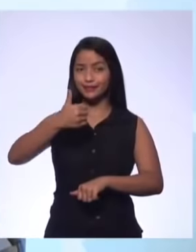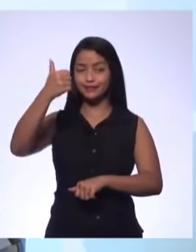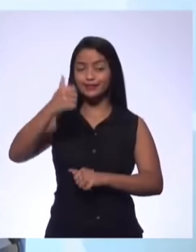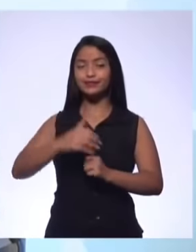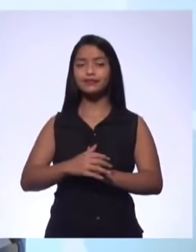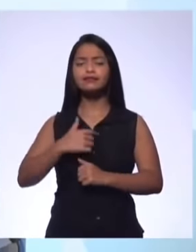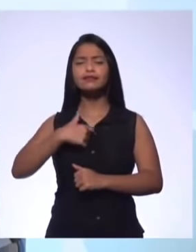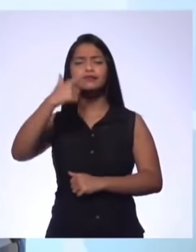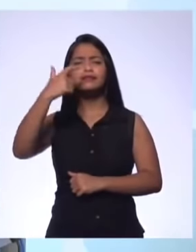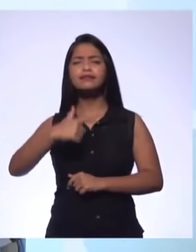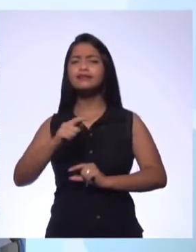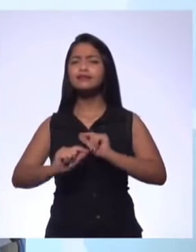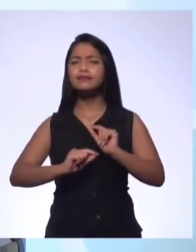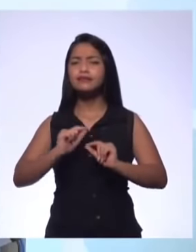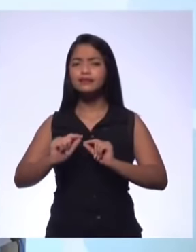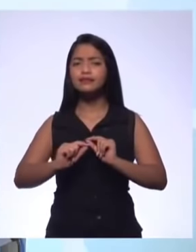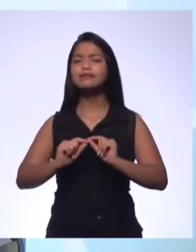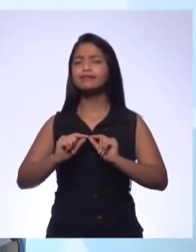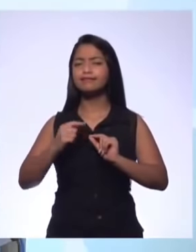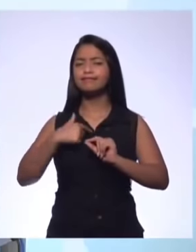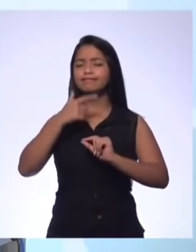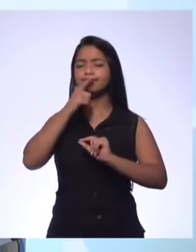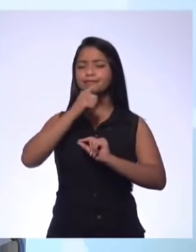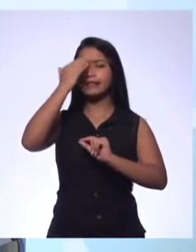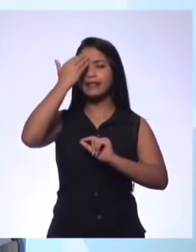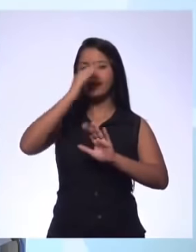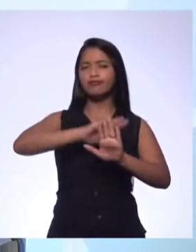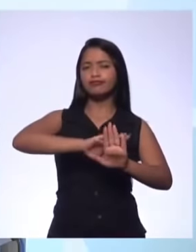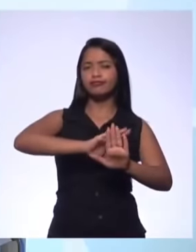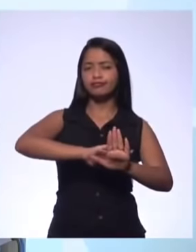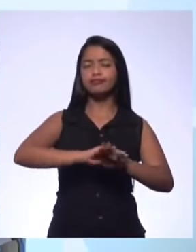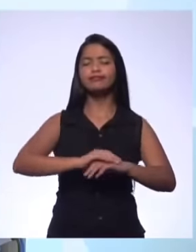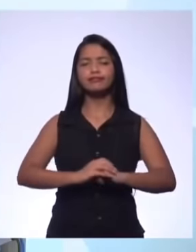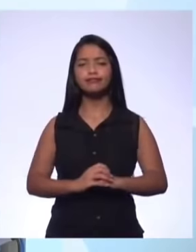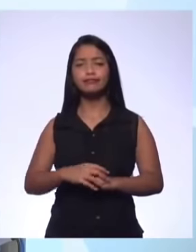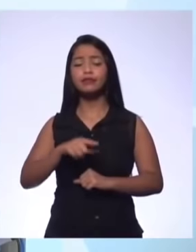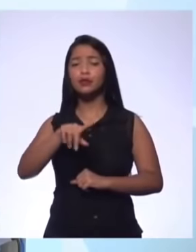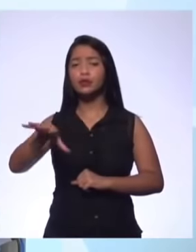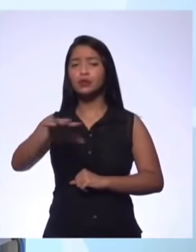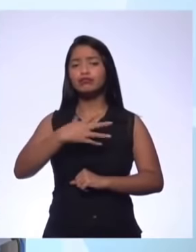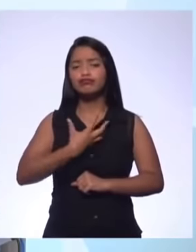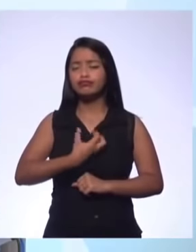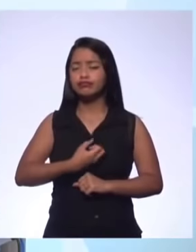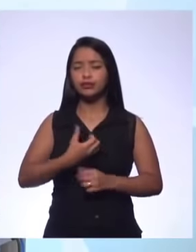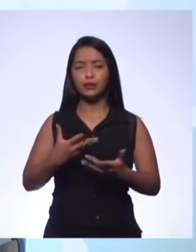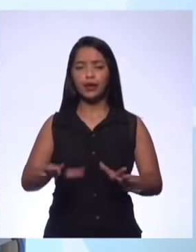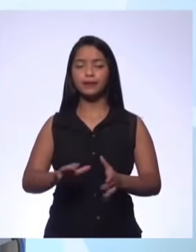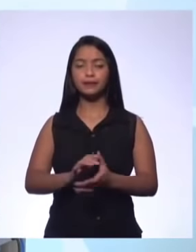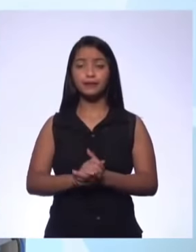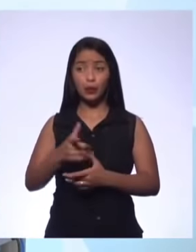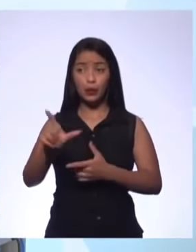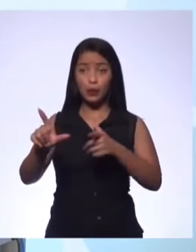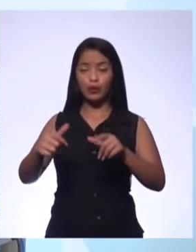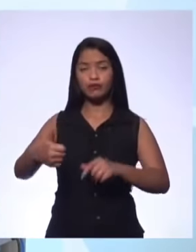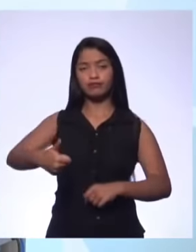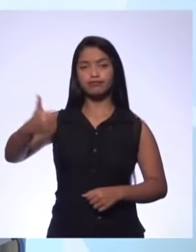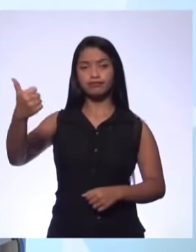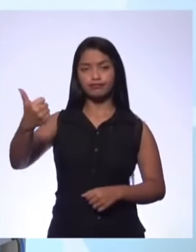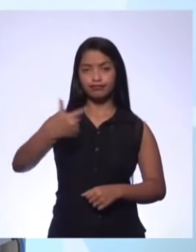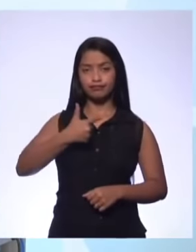para não decepcionar quem for. Eu sou aquele que coloca a prioridade do outro em primeiro lugar. Eu sou aquele que